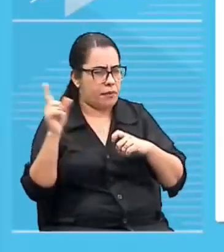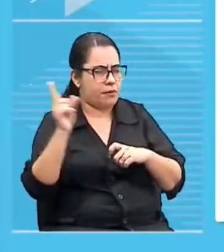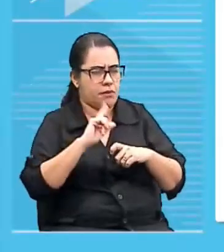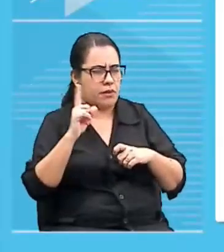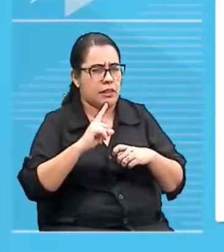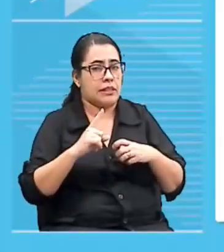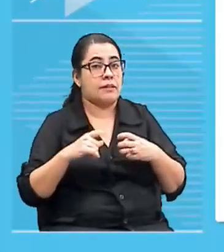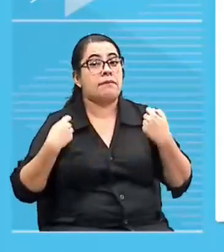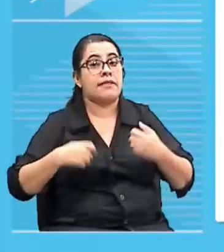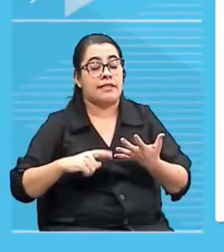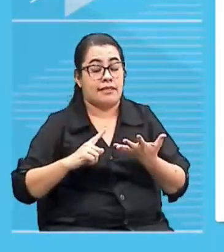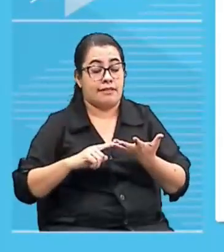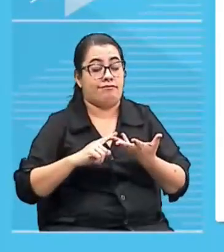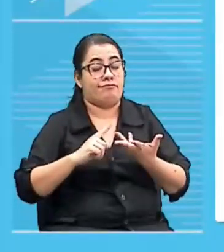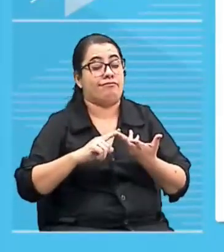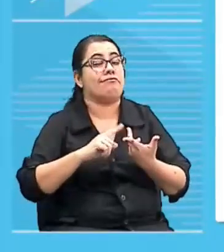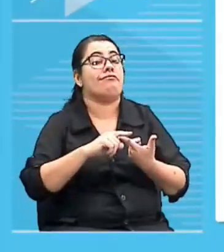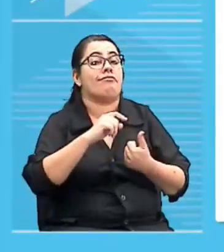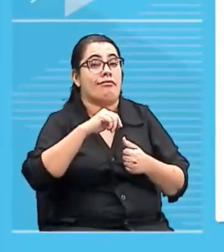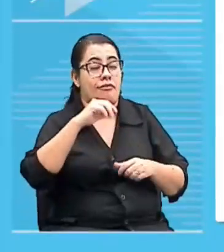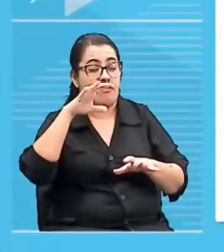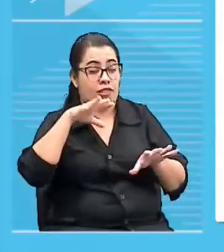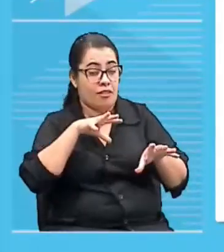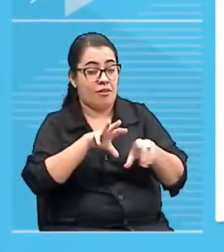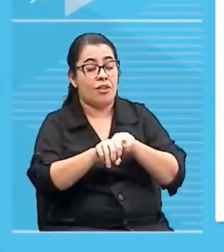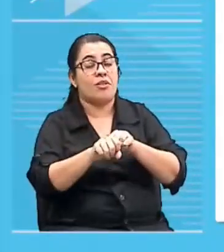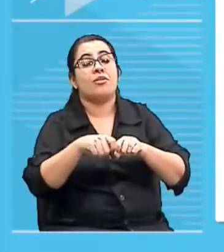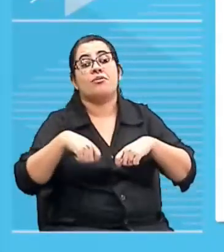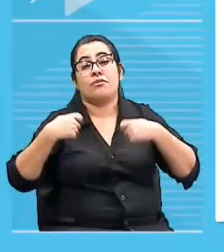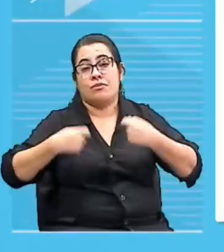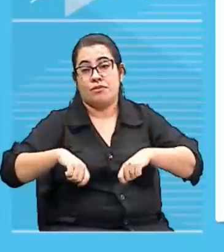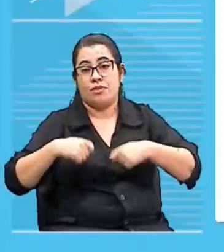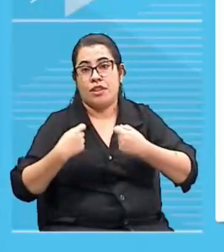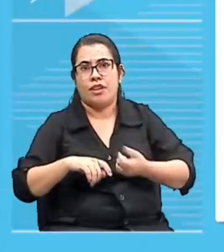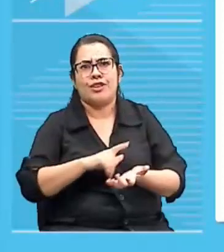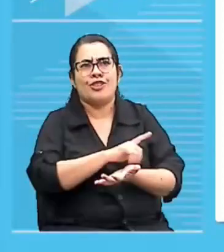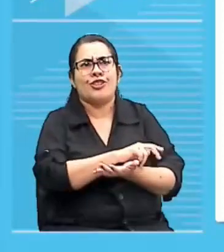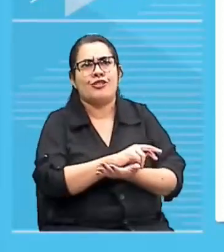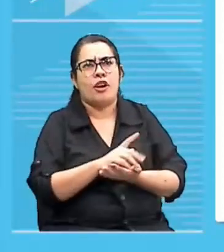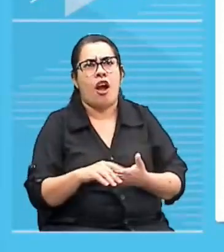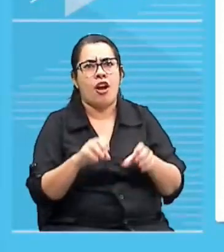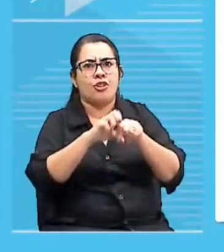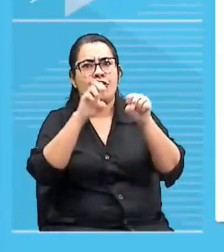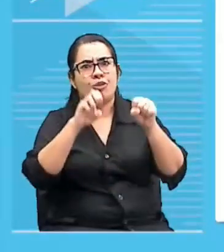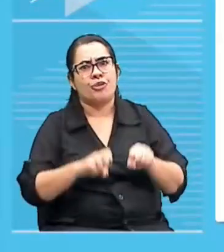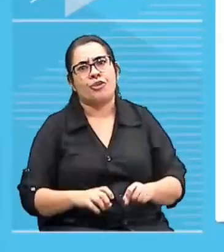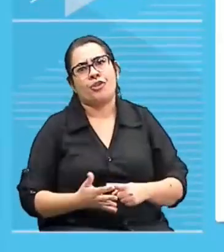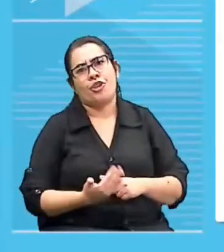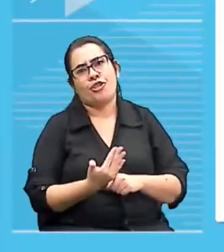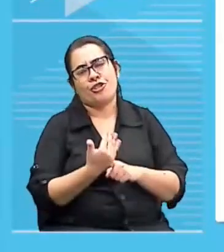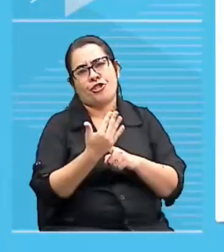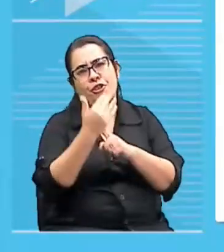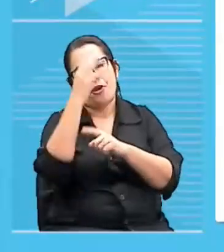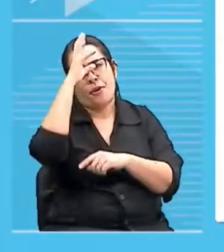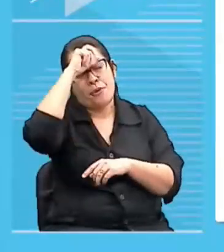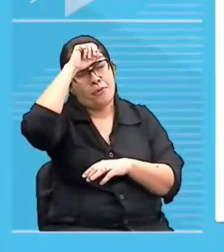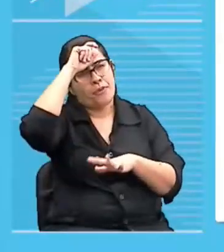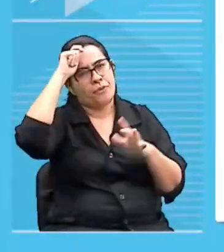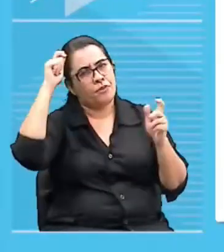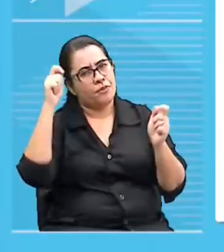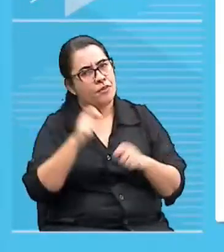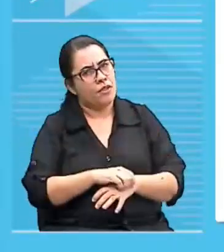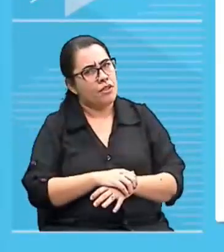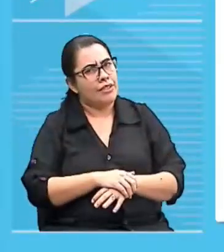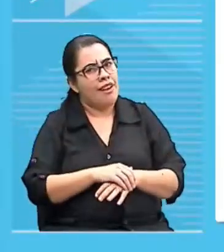uma qualificação para trabalhar com uma estrutura dessas tecnológica. E aqui, galerinha, isso aqui é